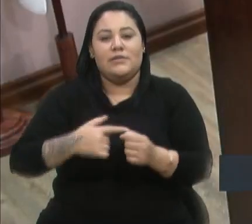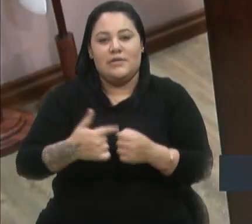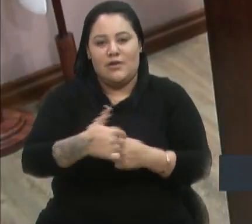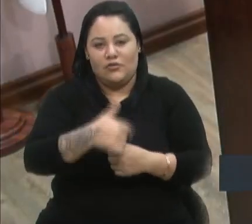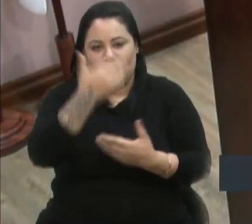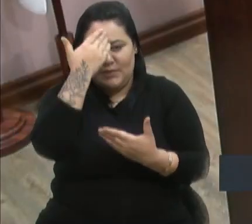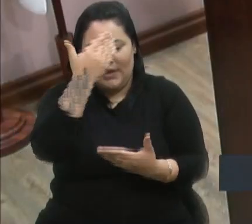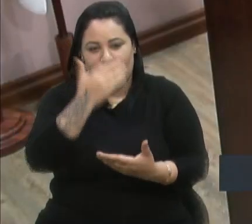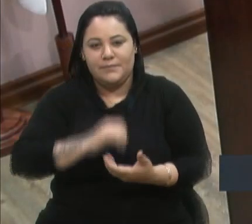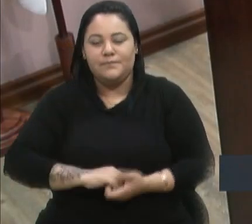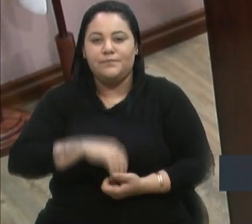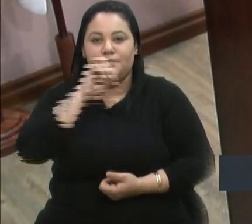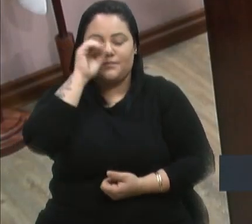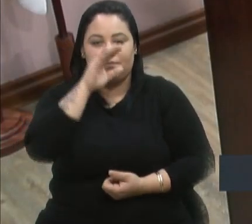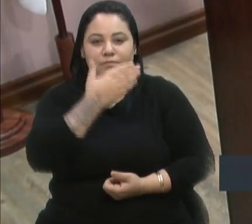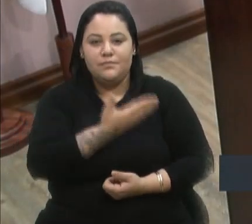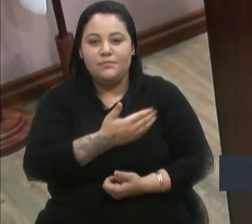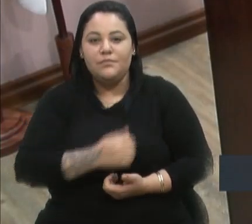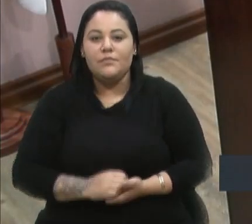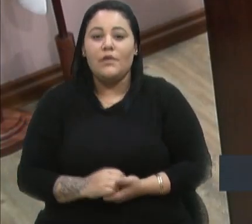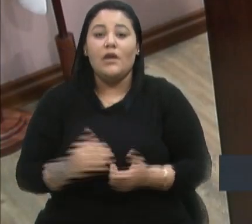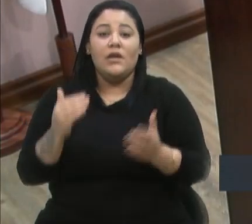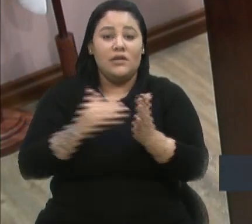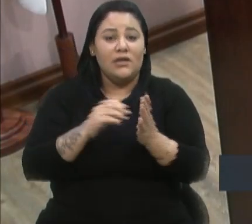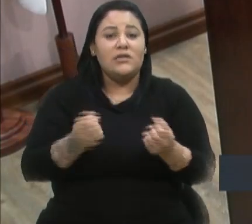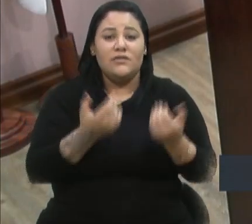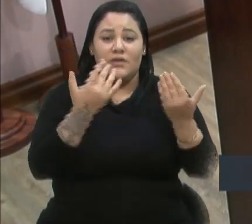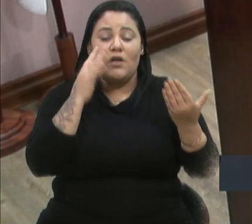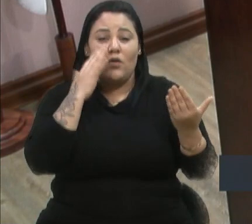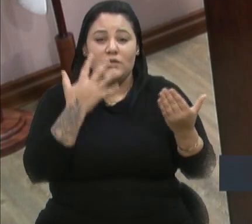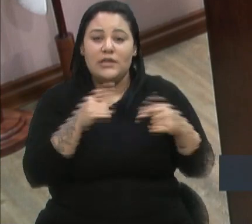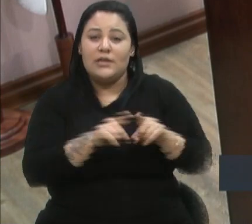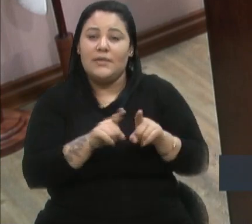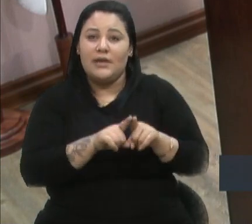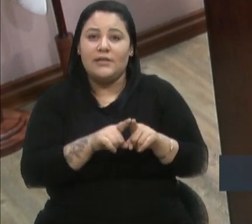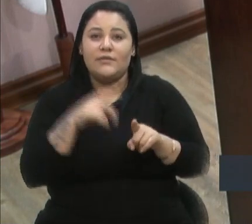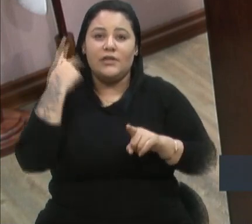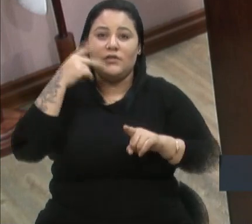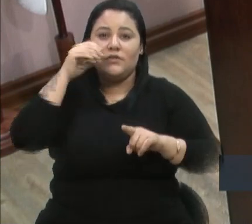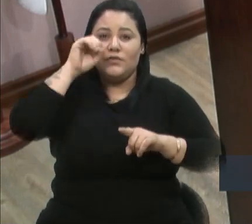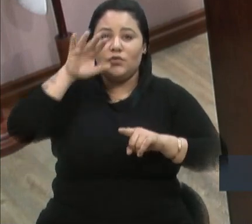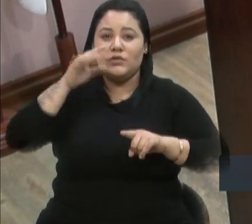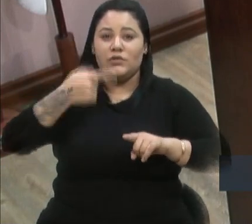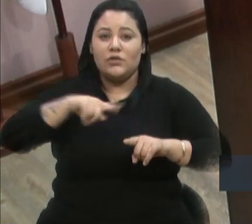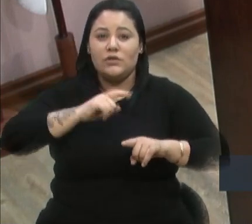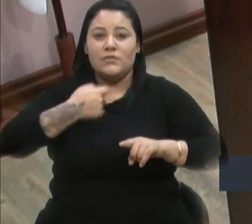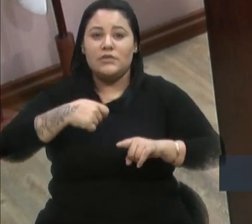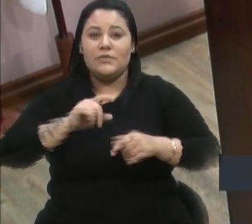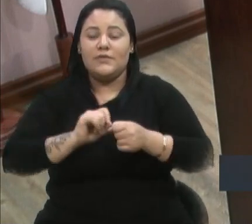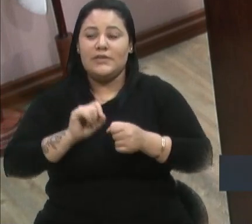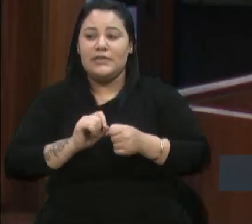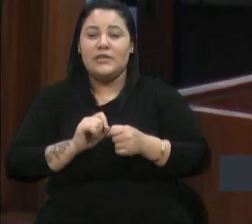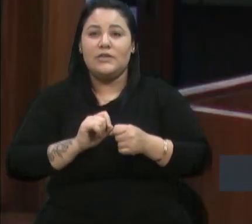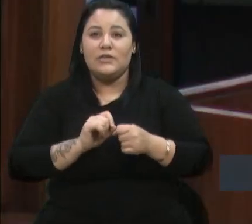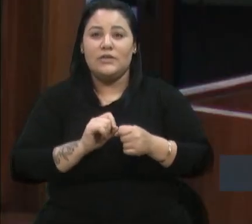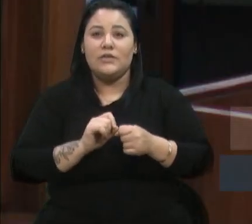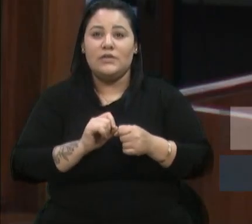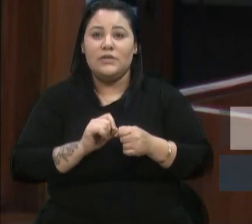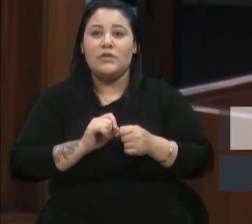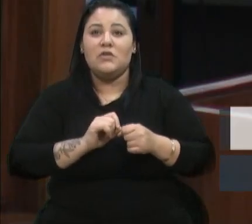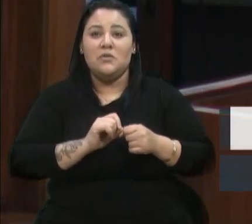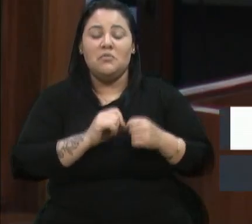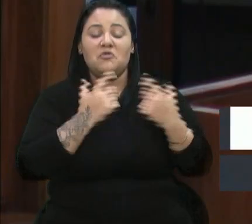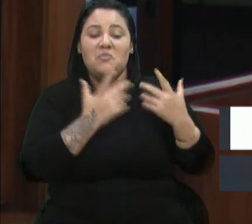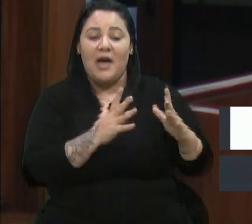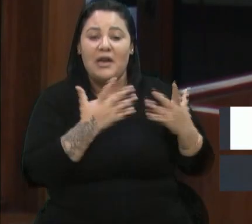Fiuza. E até para que esses grandes eventos aconteçam, né, vereador Fiuza, nós temos que fazer uma referência aqui à quantidade de voluntários que